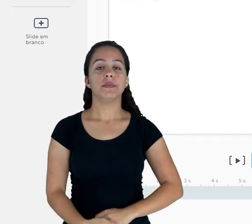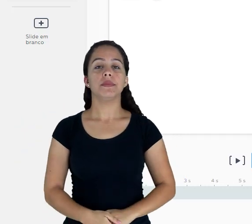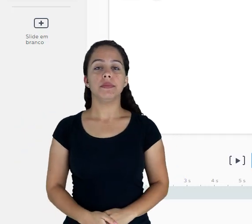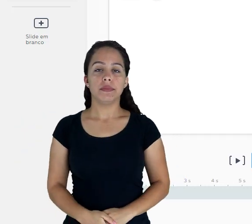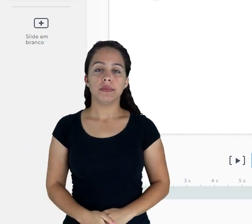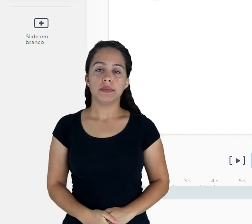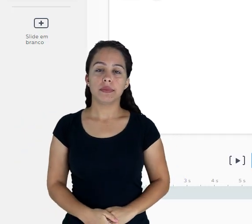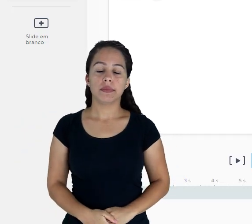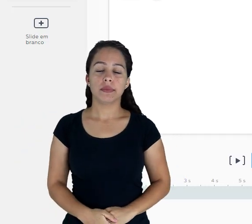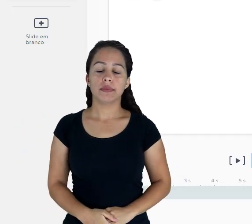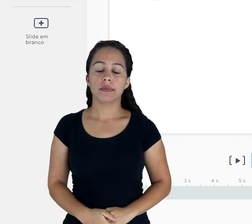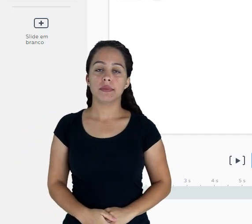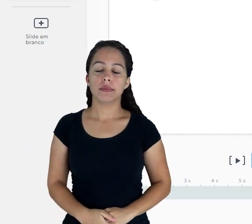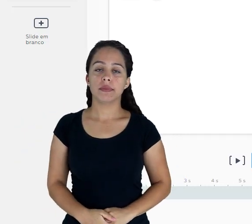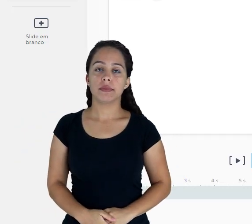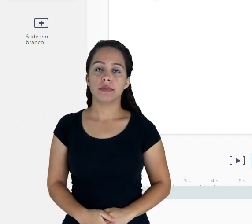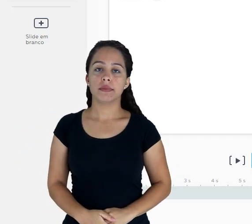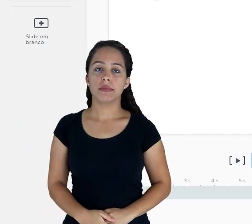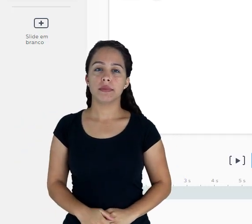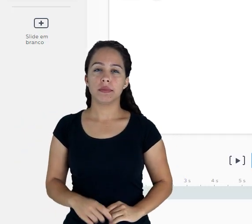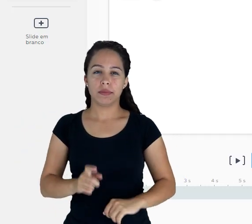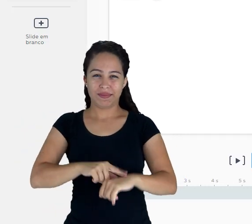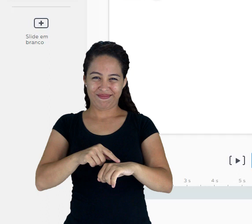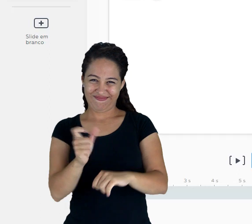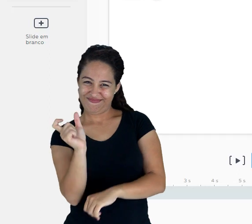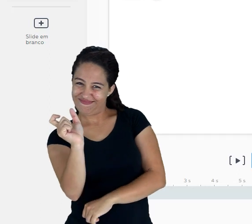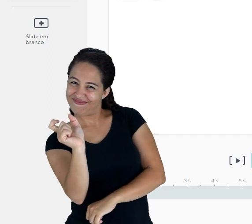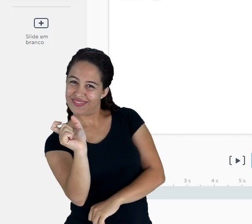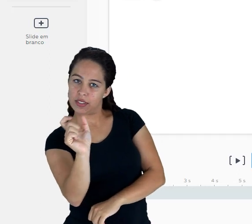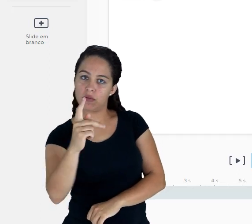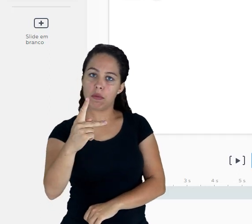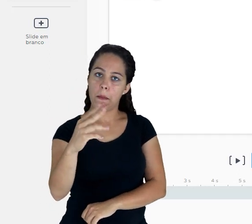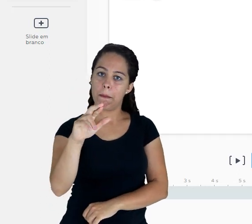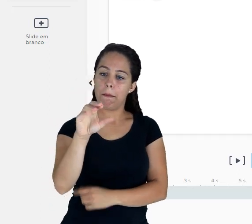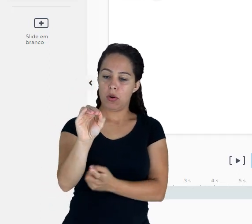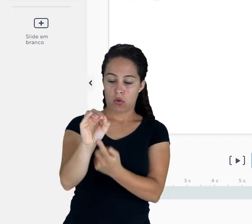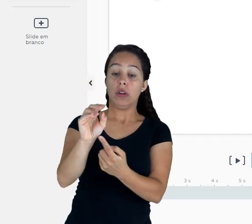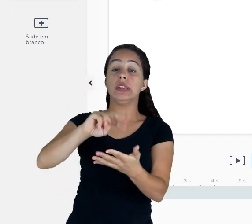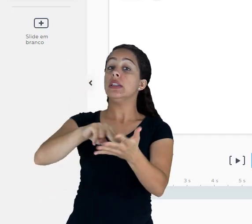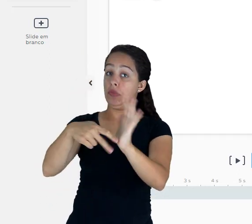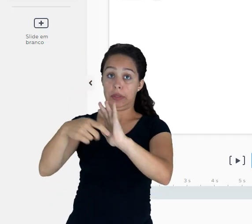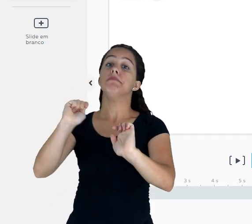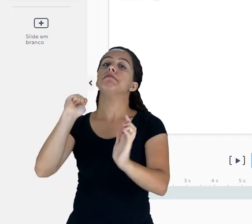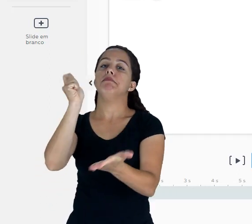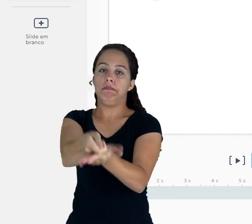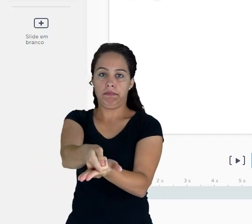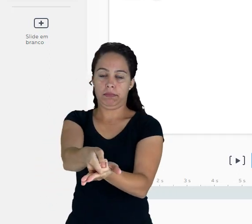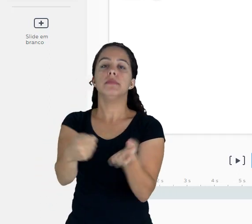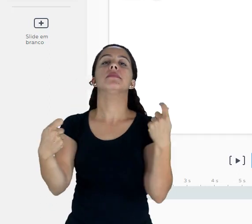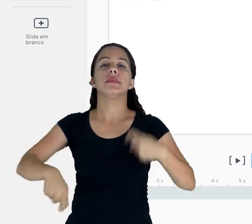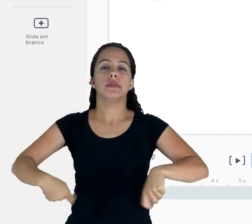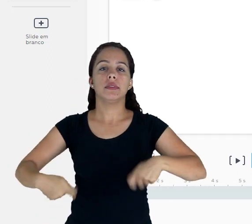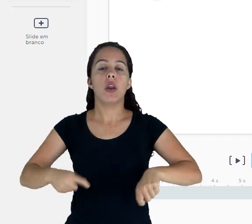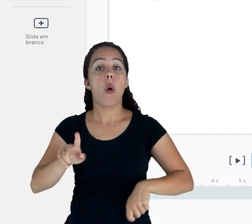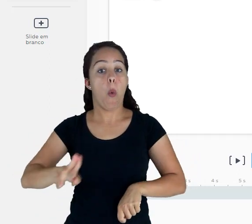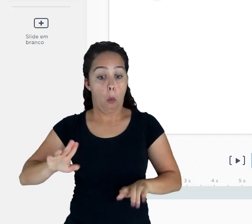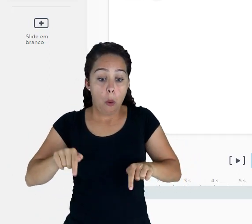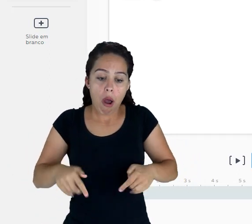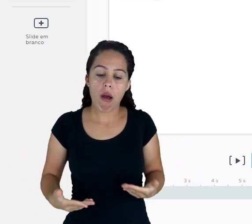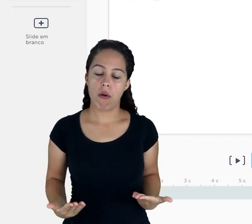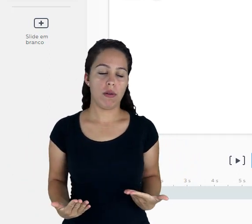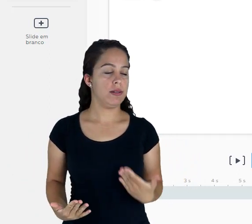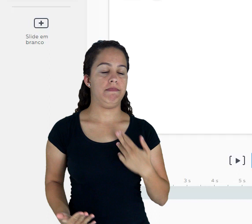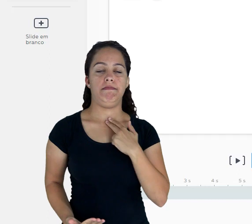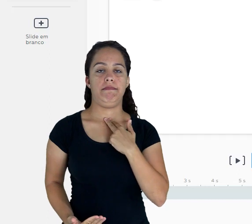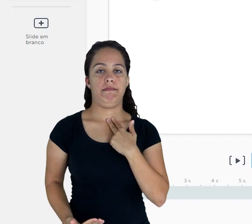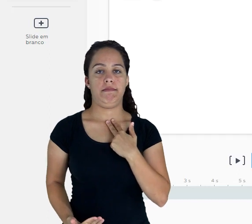quando tem esse item pró significa que é pago a gente não consegue utilizar agora mas esse